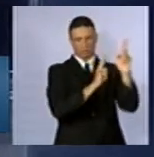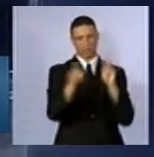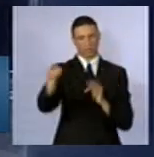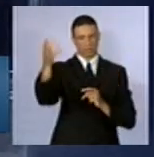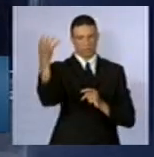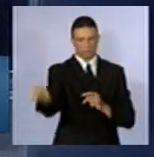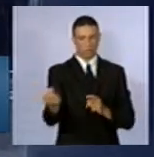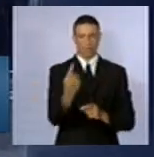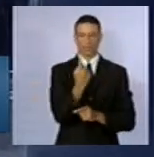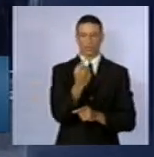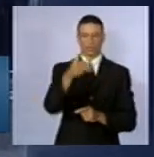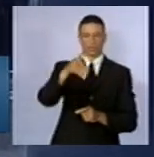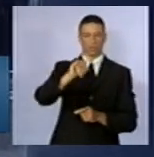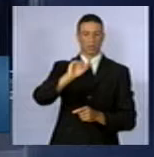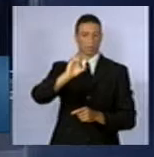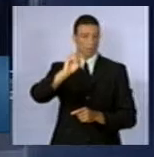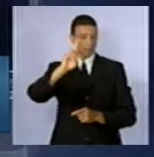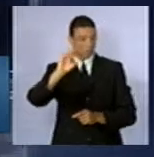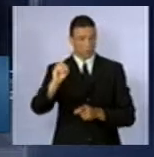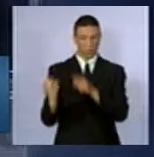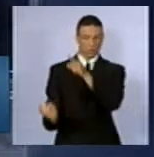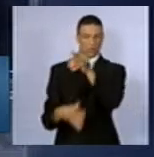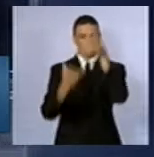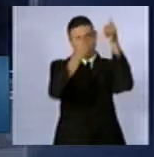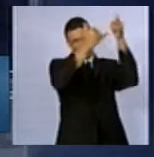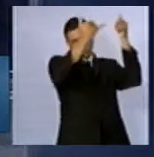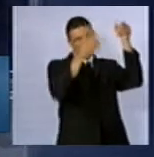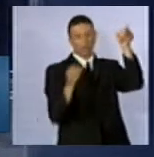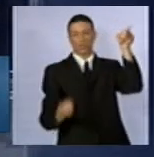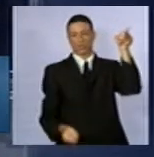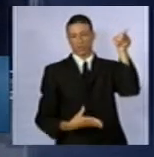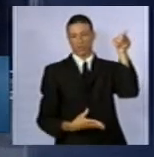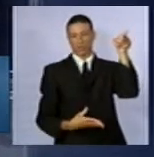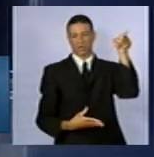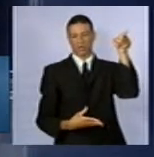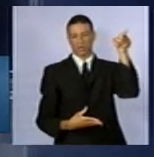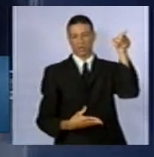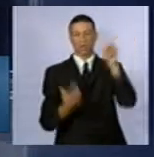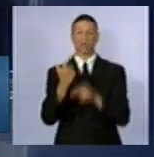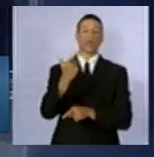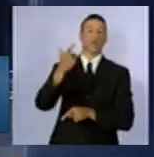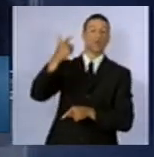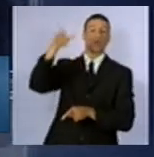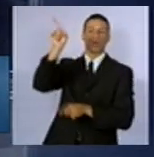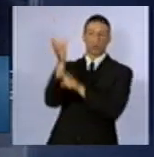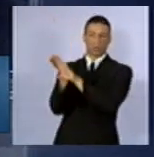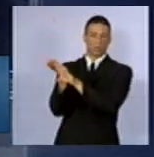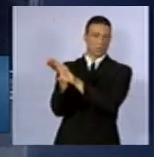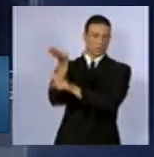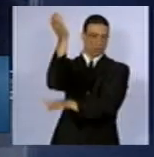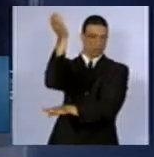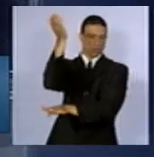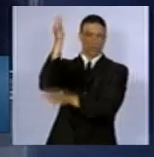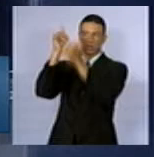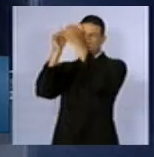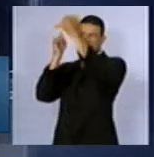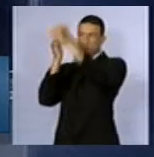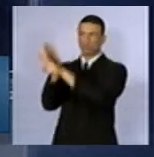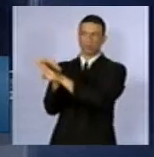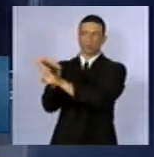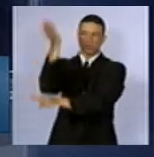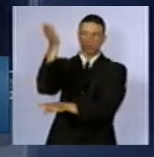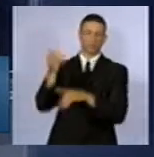microtesla só para as linhas novas os existentes eles convivem com valores acima de um